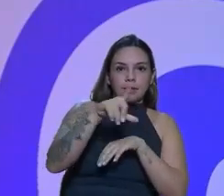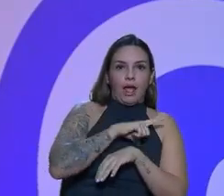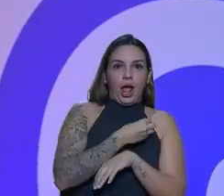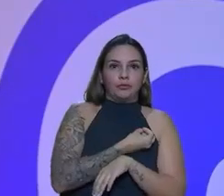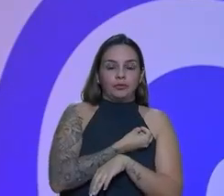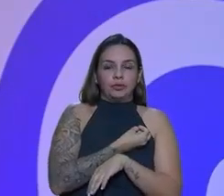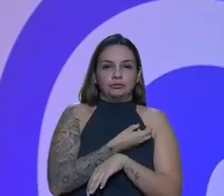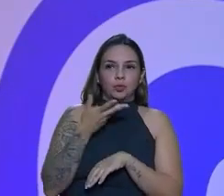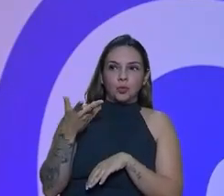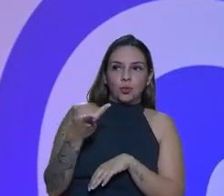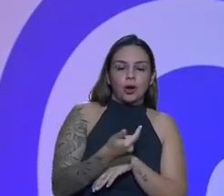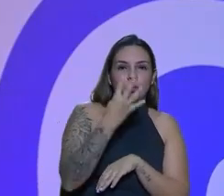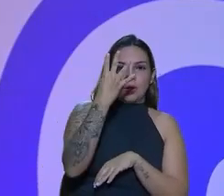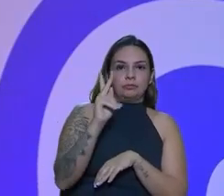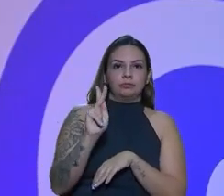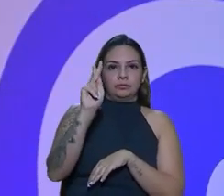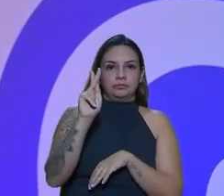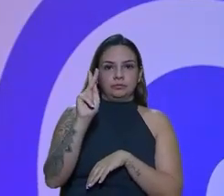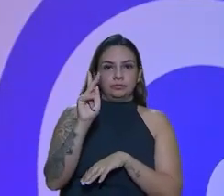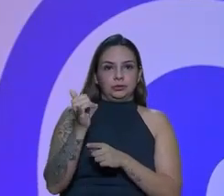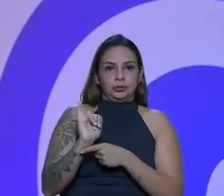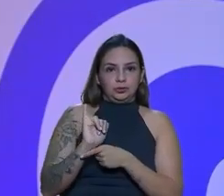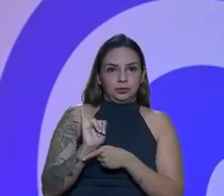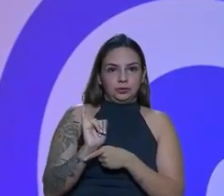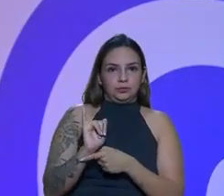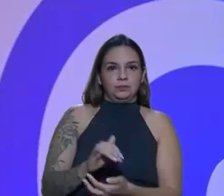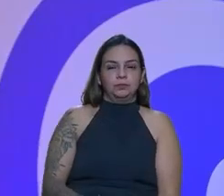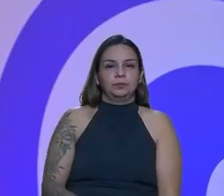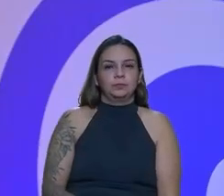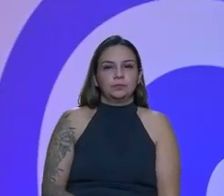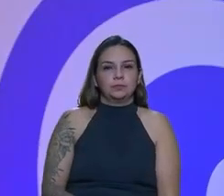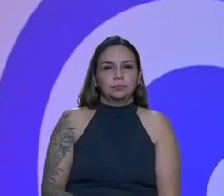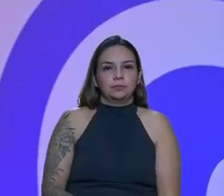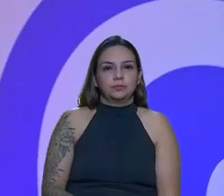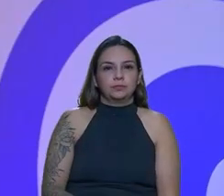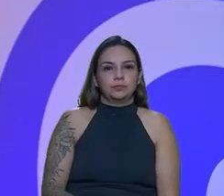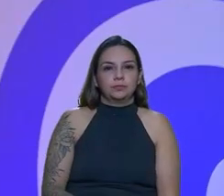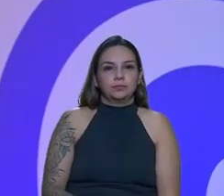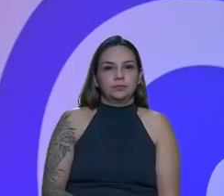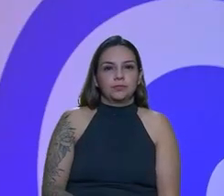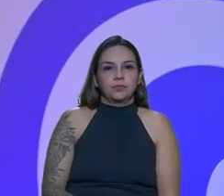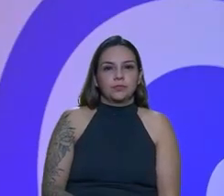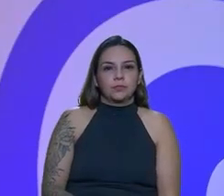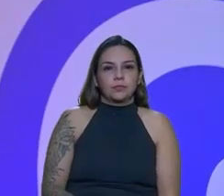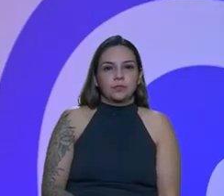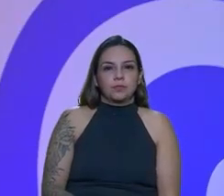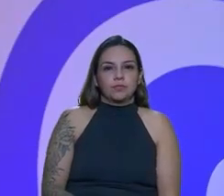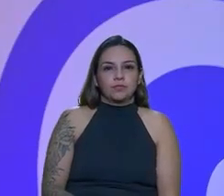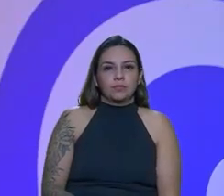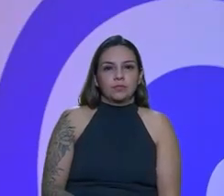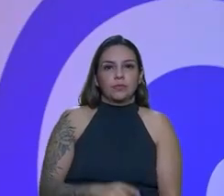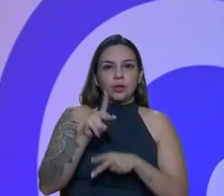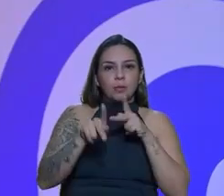vivo e em qualidade 4K pelo canal do YouTube do Fliaraxá. Vale ressaltar que, além